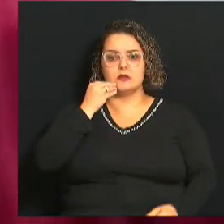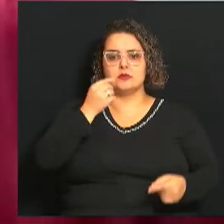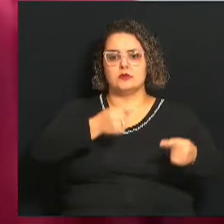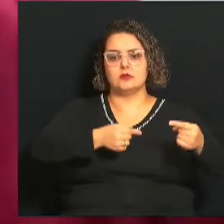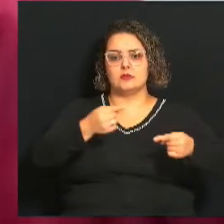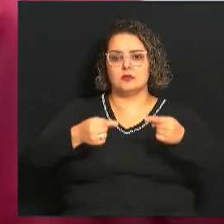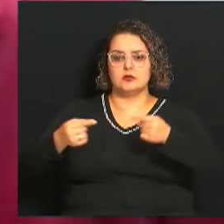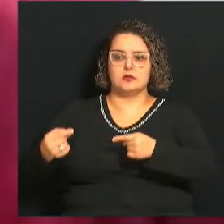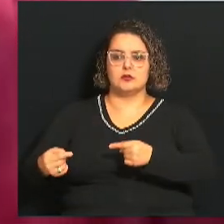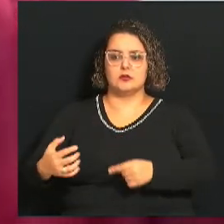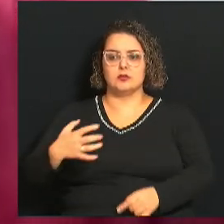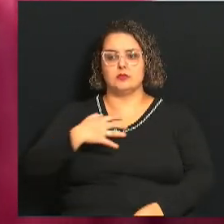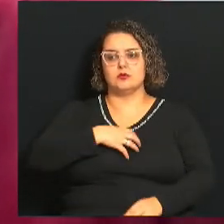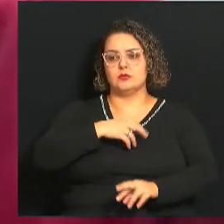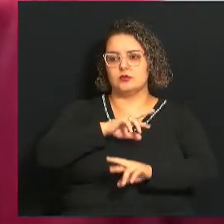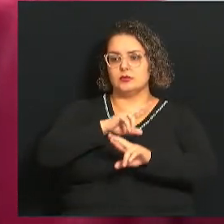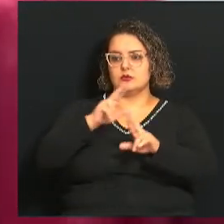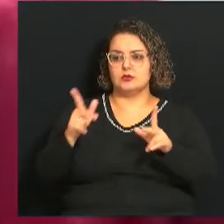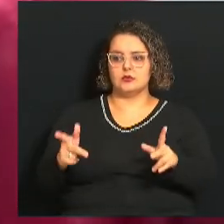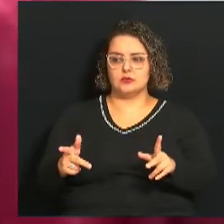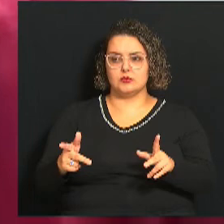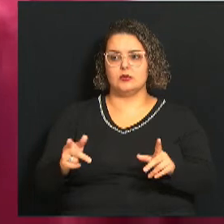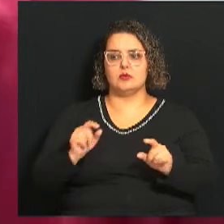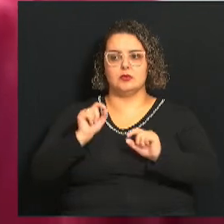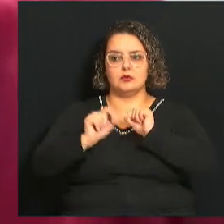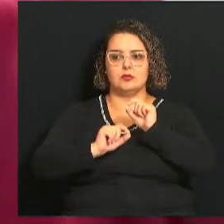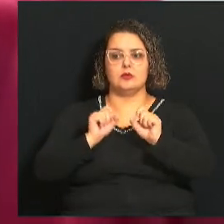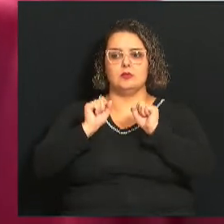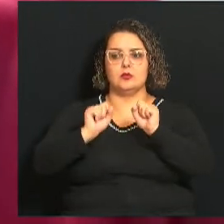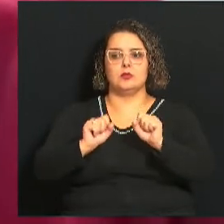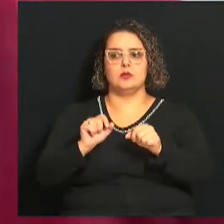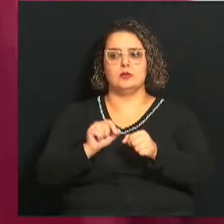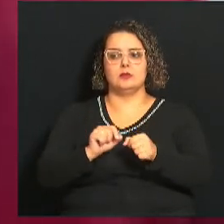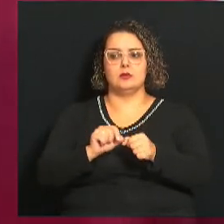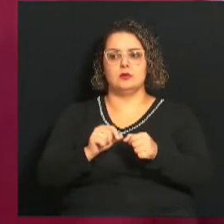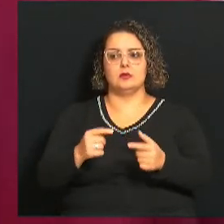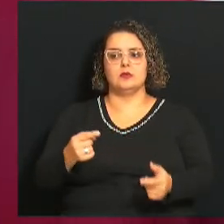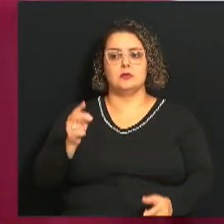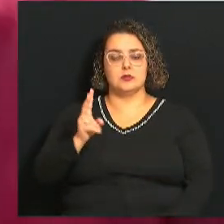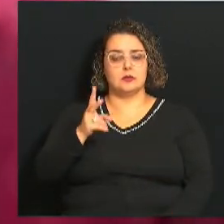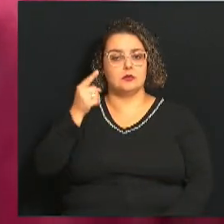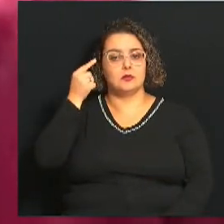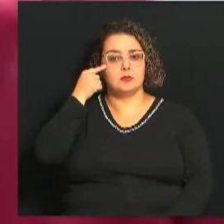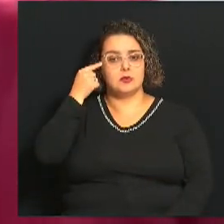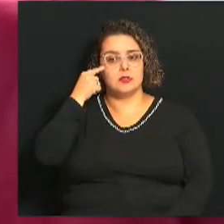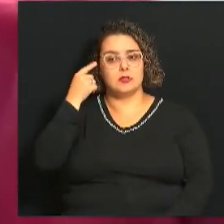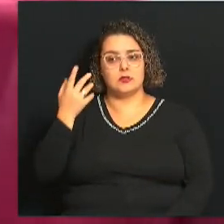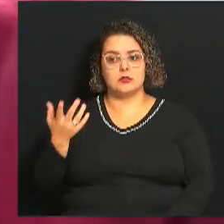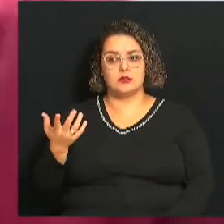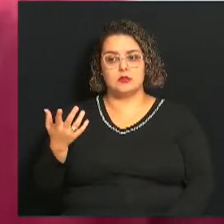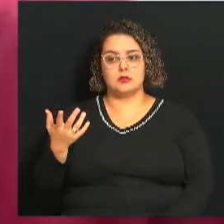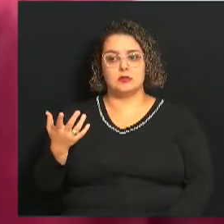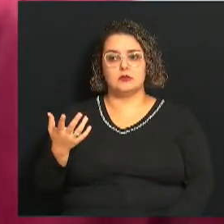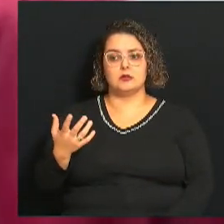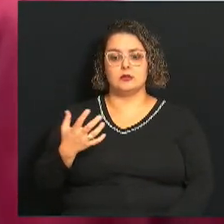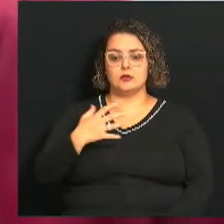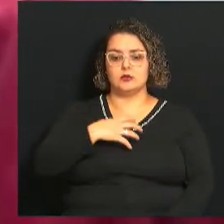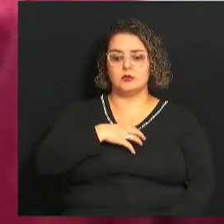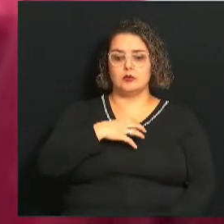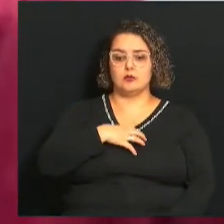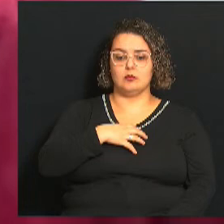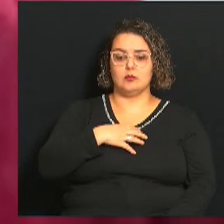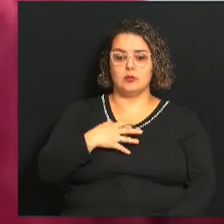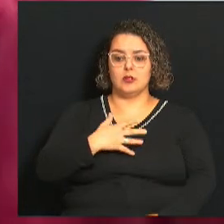uma forma diferente, o que nós poderíamos fazer, sempre pensando aí, né, no bem da